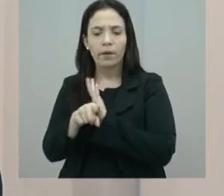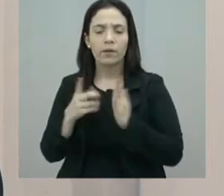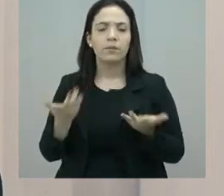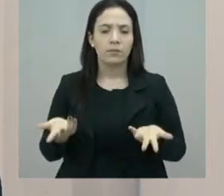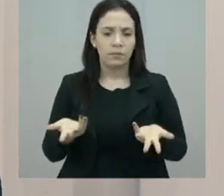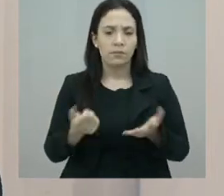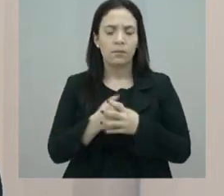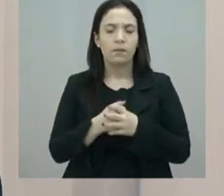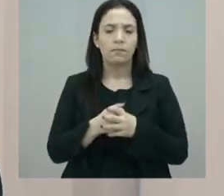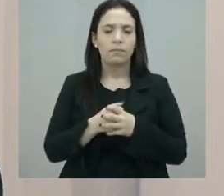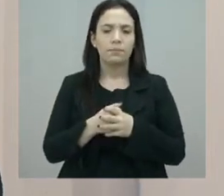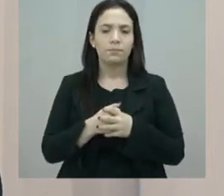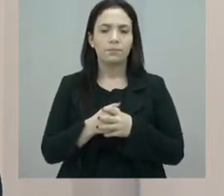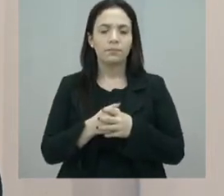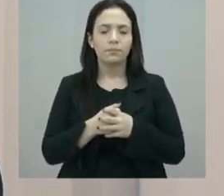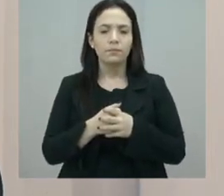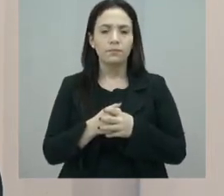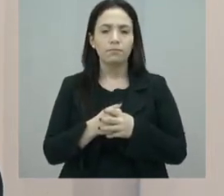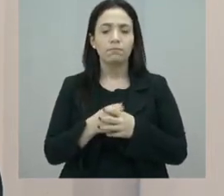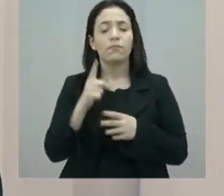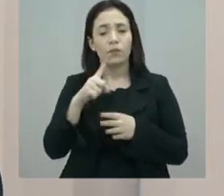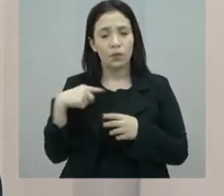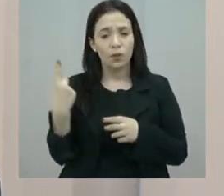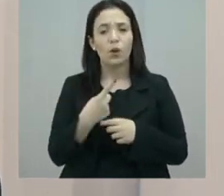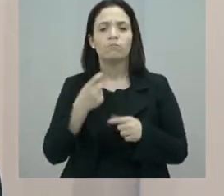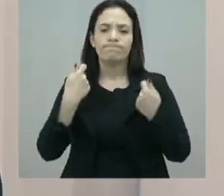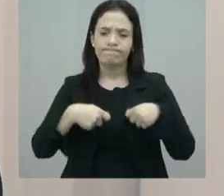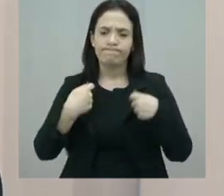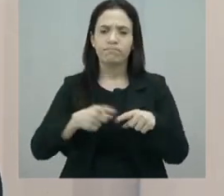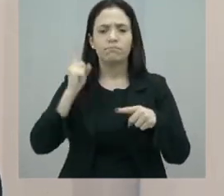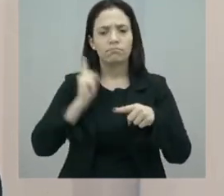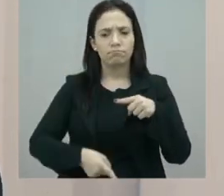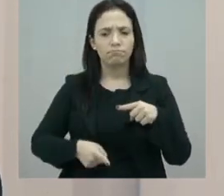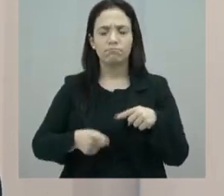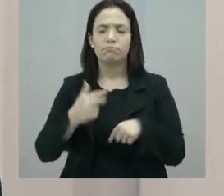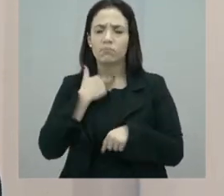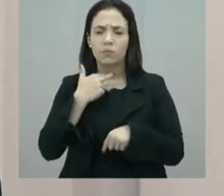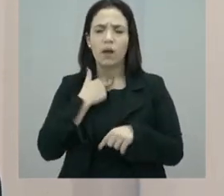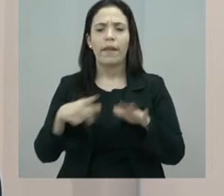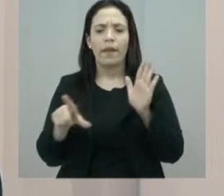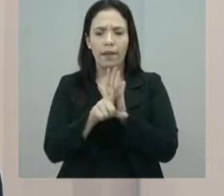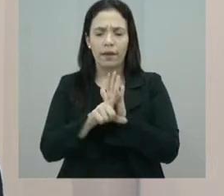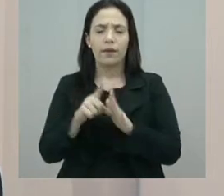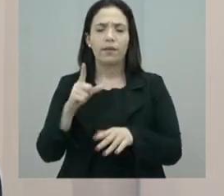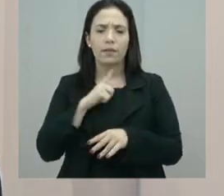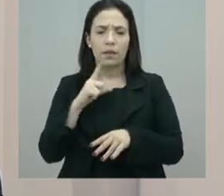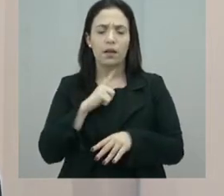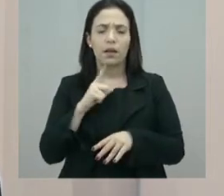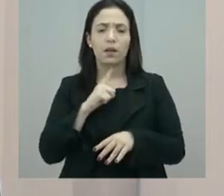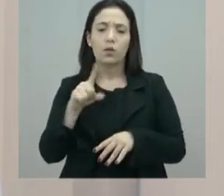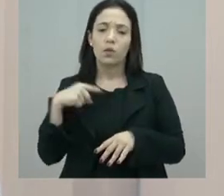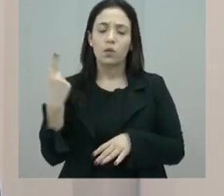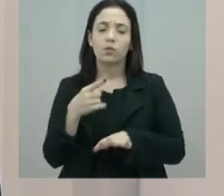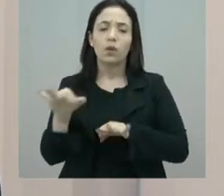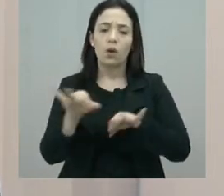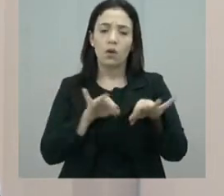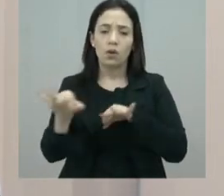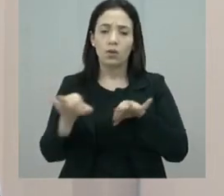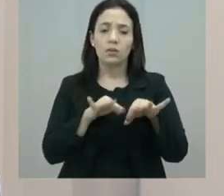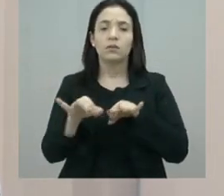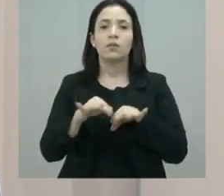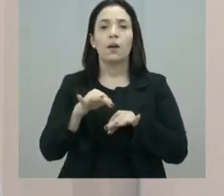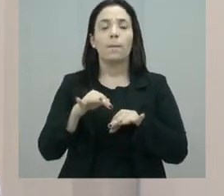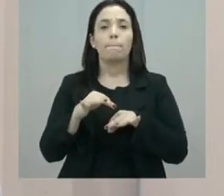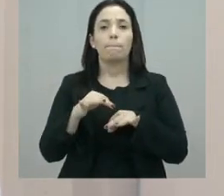aconteceu para essa criança. Isso é o que nós temos que impedir. É isso que a lei prevê, que nós nos organizemos enquanto rede